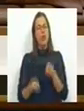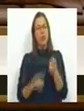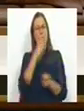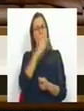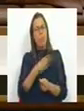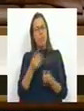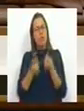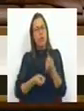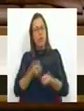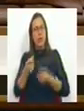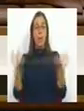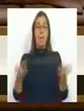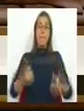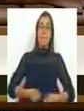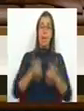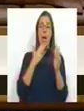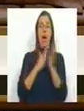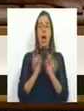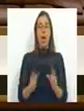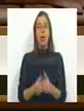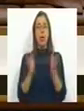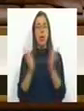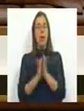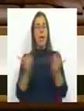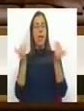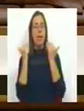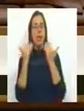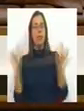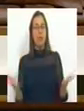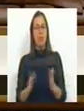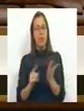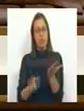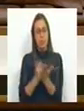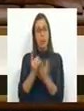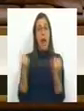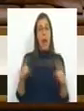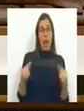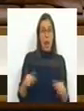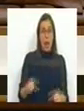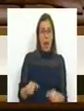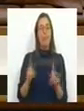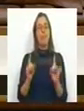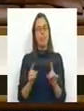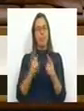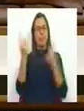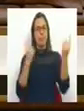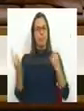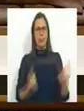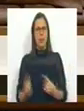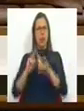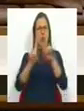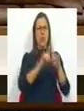progressiva, promovendo o melhor aproveitamento de toda a informação cartográfica já existente, disperso em